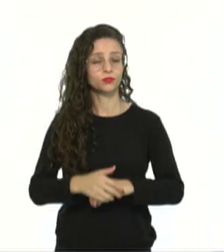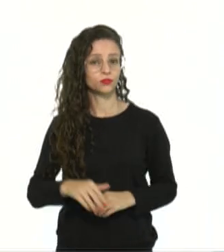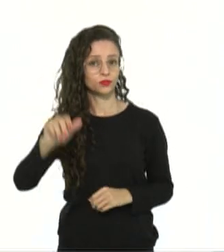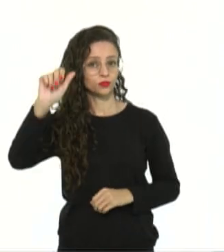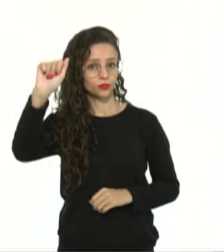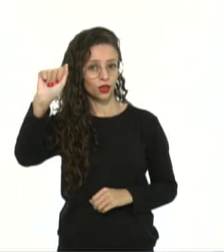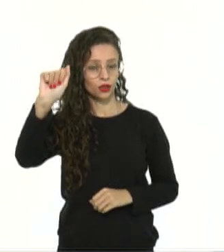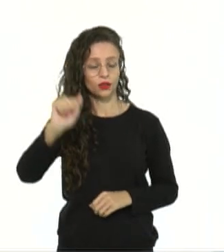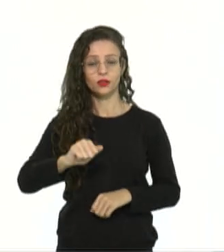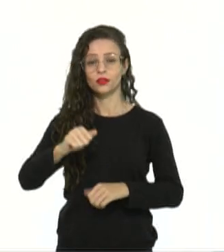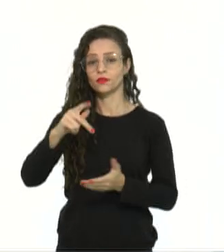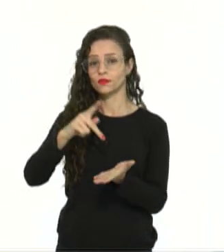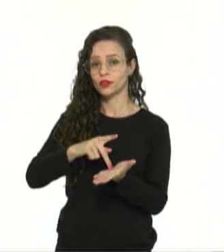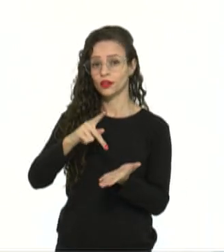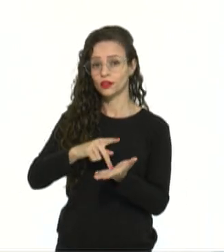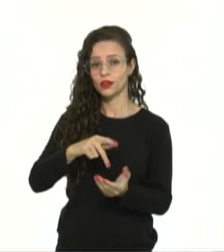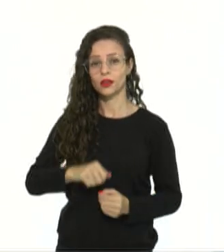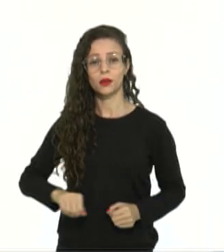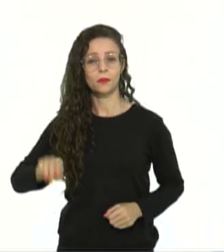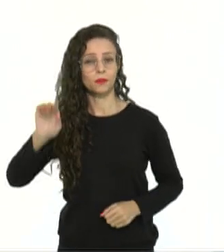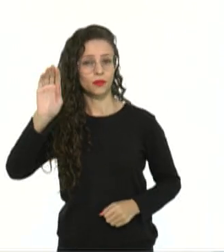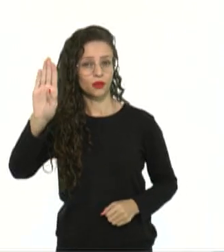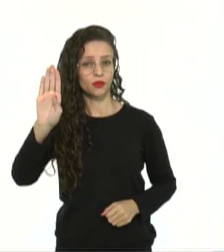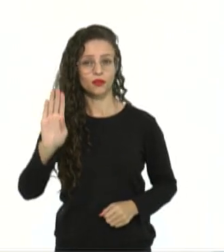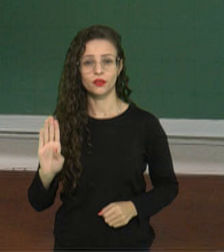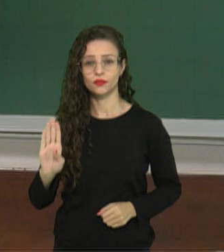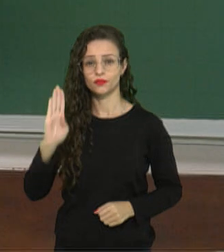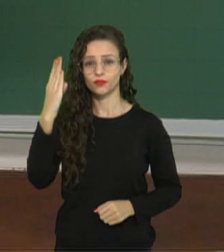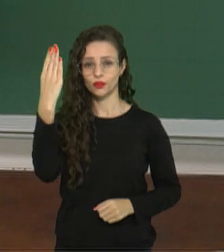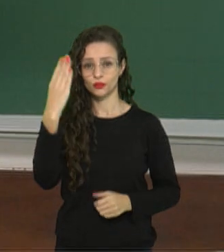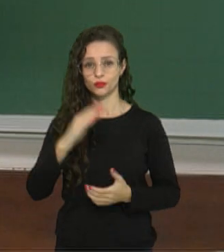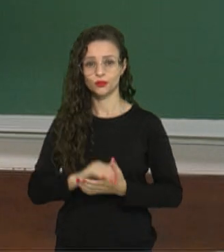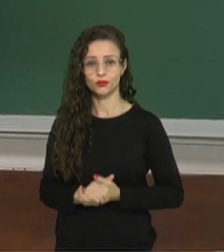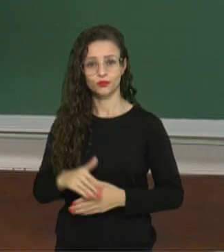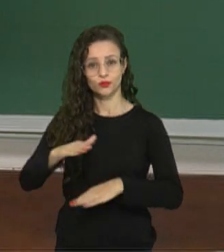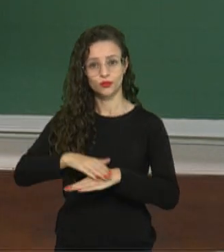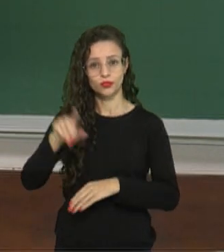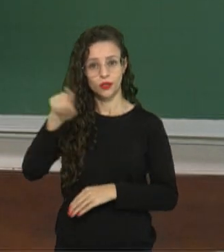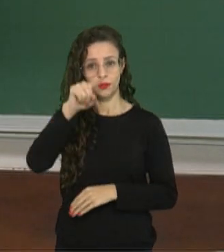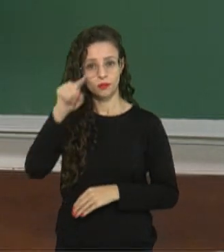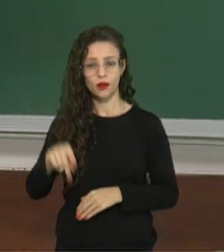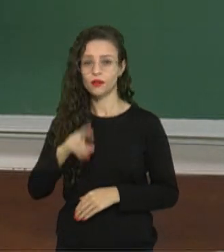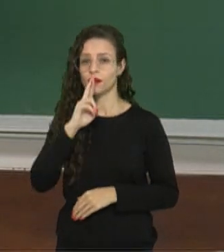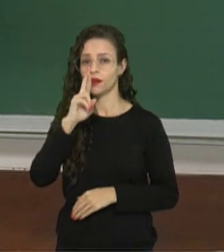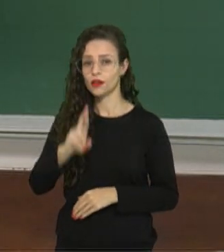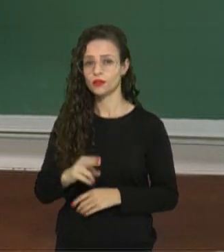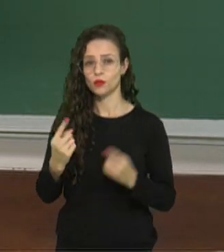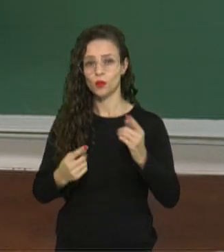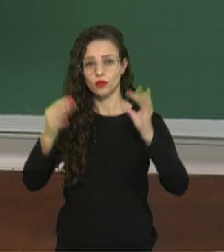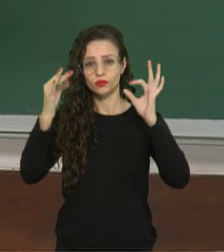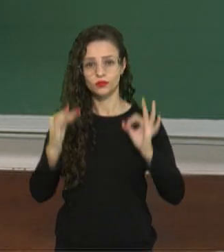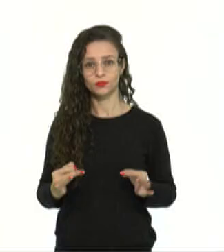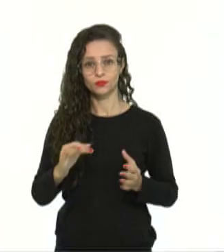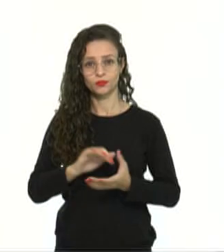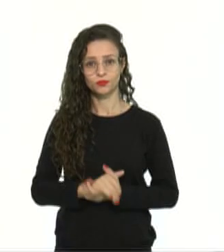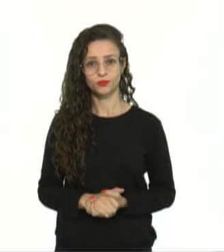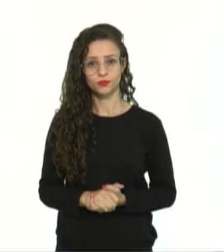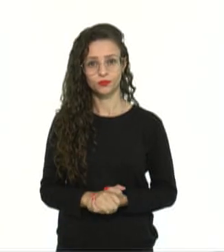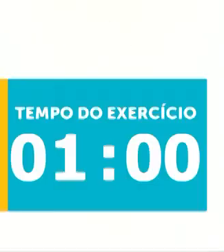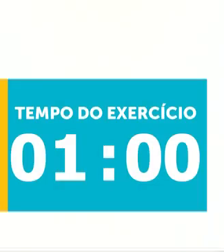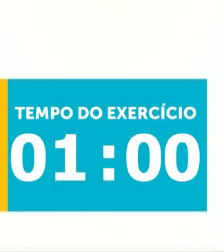A, marque se a afirmativa é verdadeira. Letra B, se a afirmativa é falsa. Um tempinho lá para você marcar e responder a resposta.